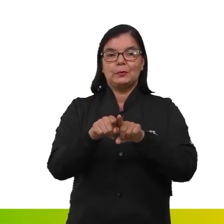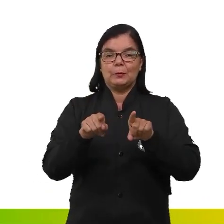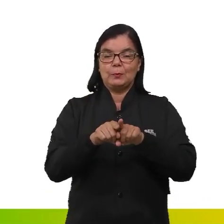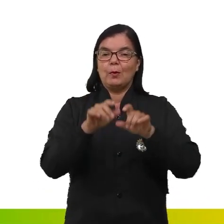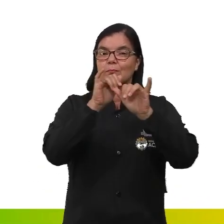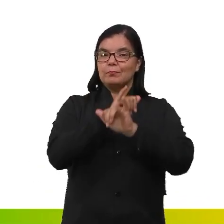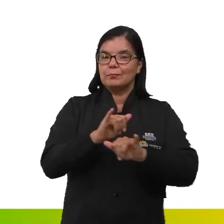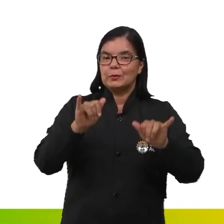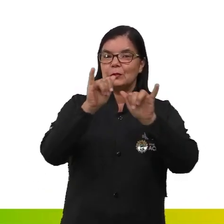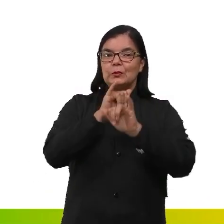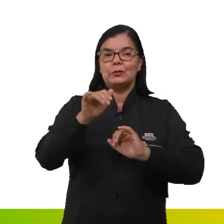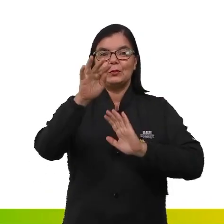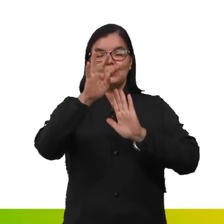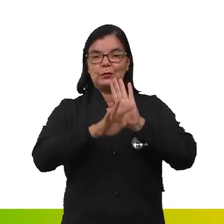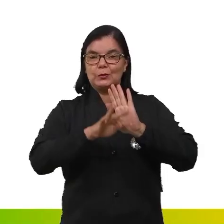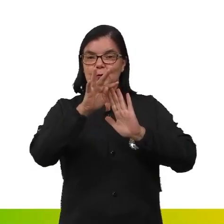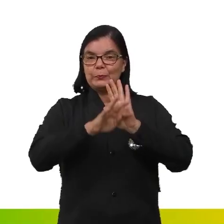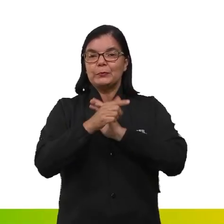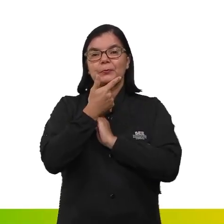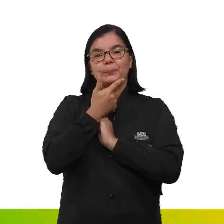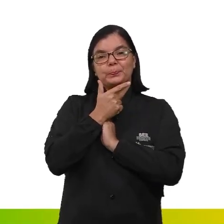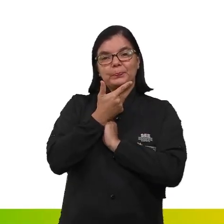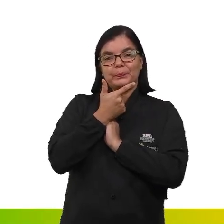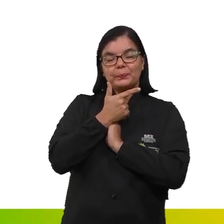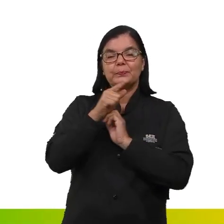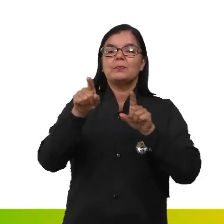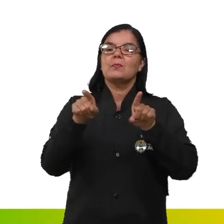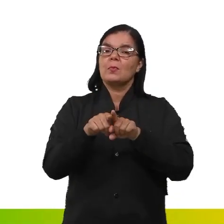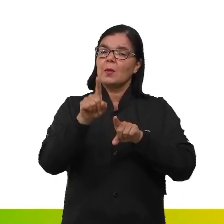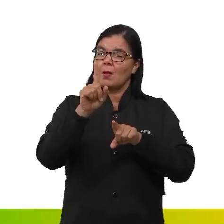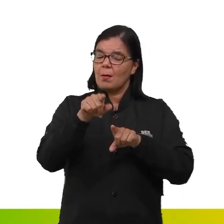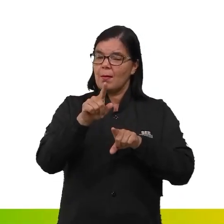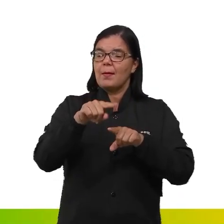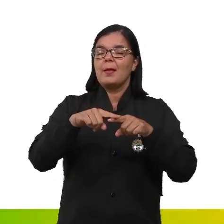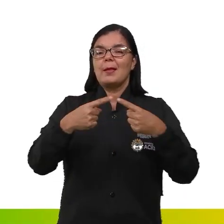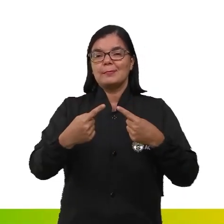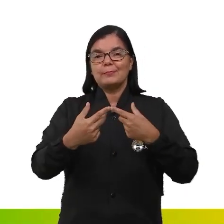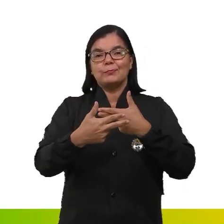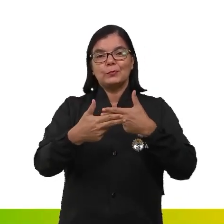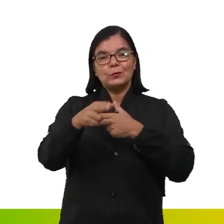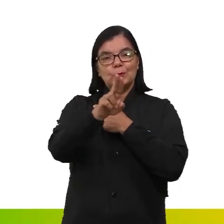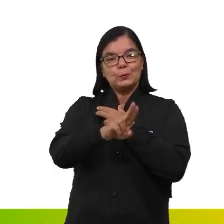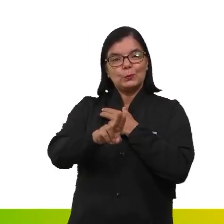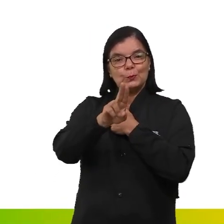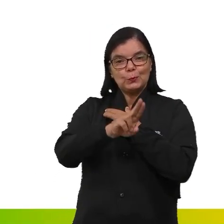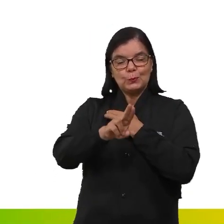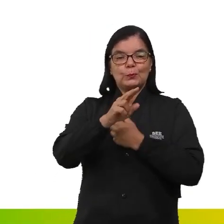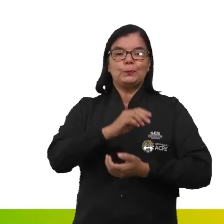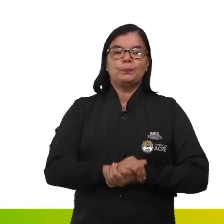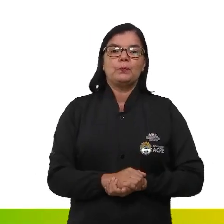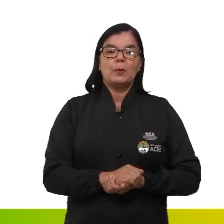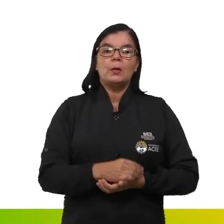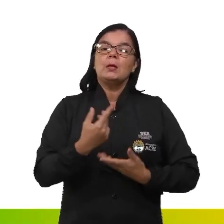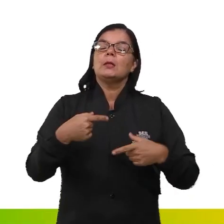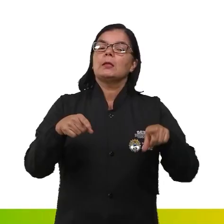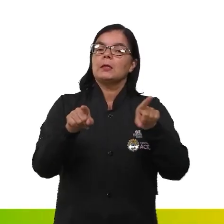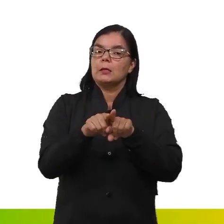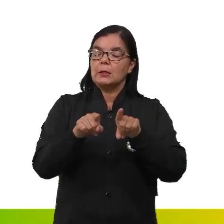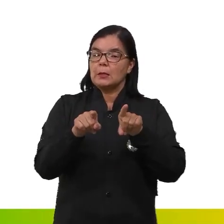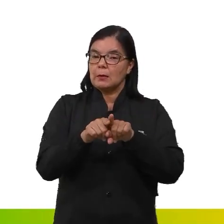caso da publicidade e os textos humorísticos. É um recurso bem usado atualmente.